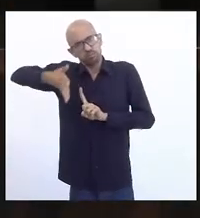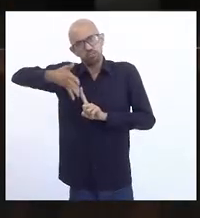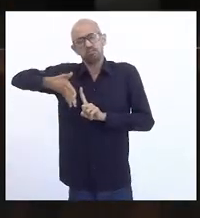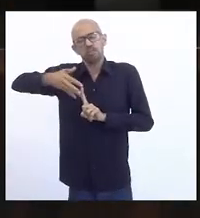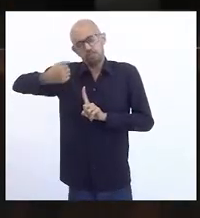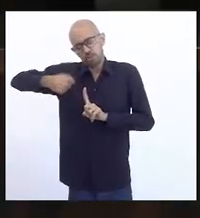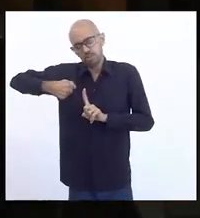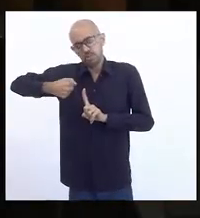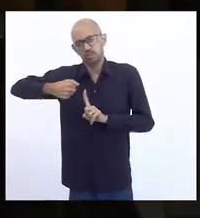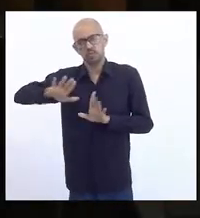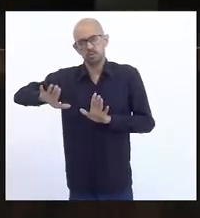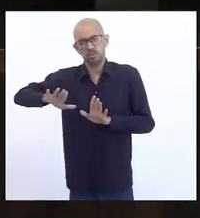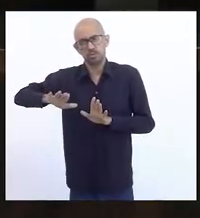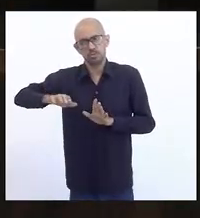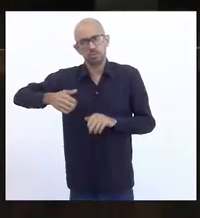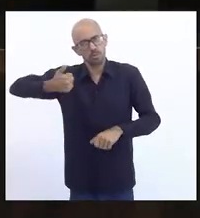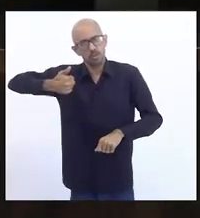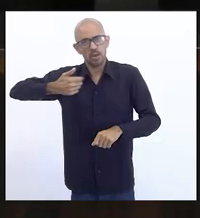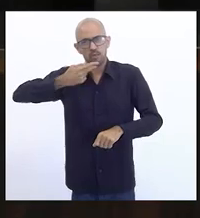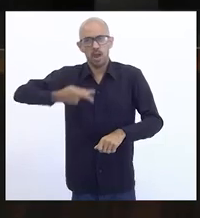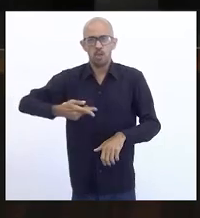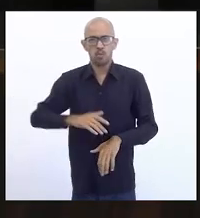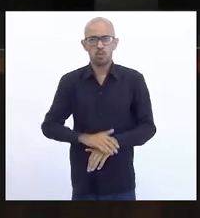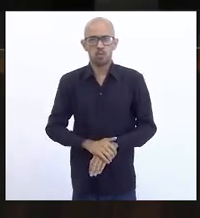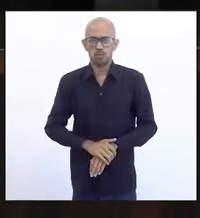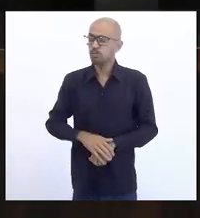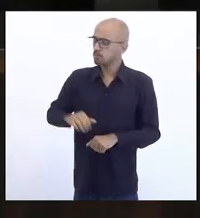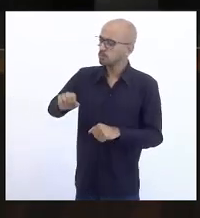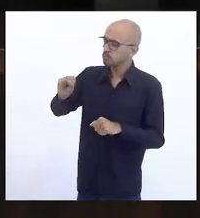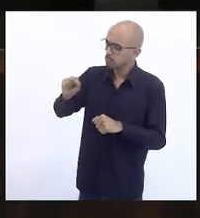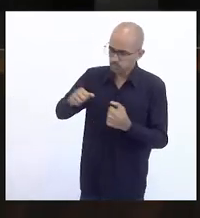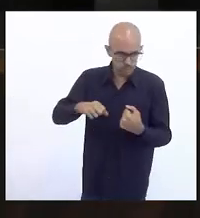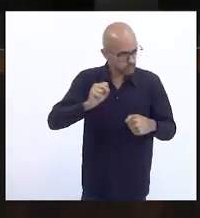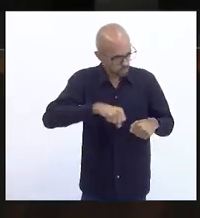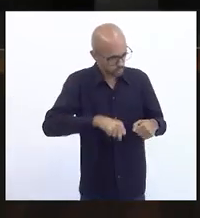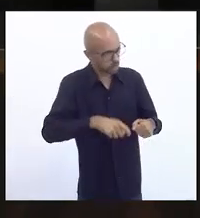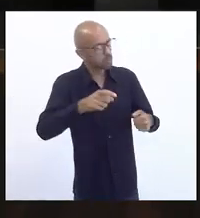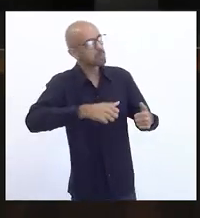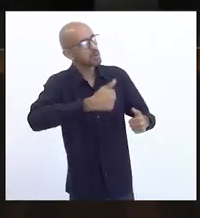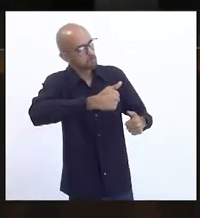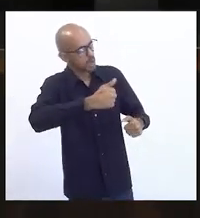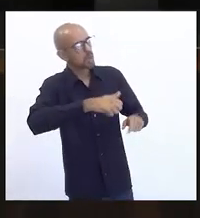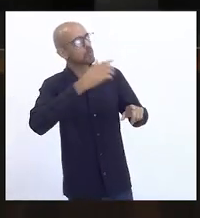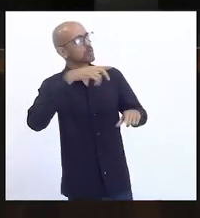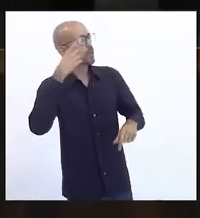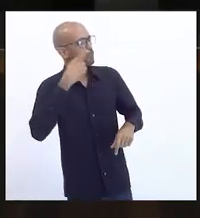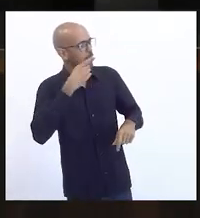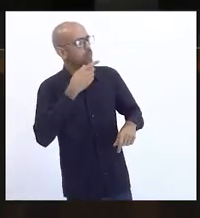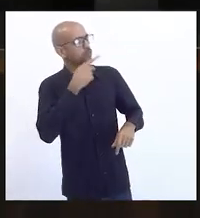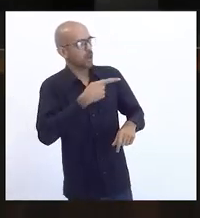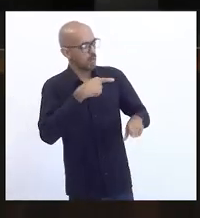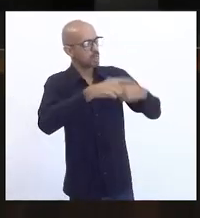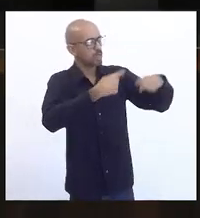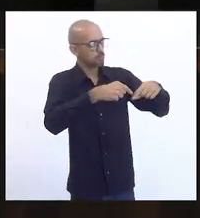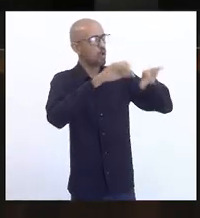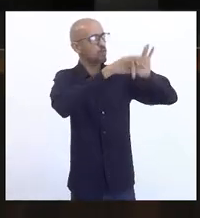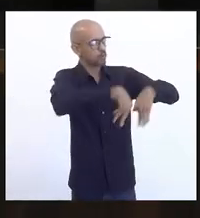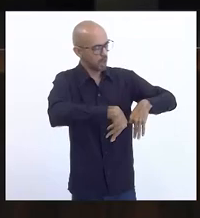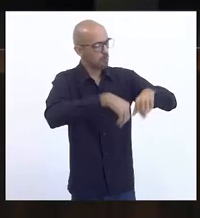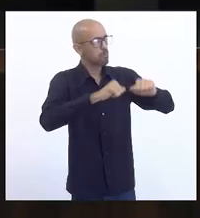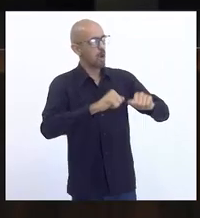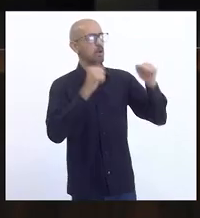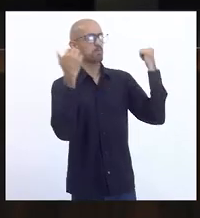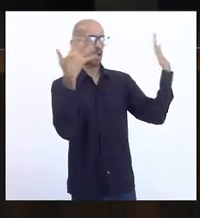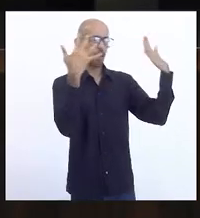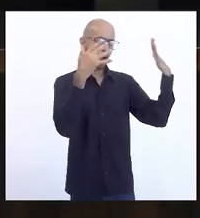deputado. Após o deputado falar, vocês podem se manifestar, seja com vaia, com aplauso, as manifestações estão